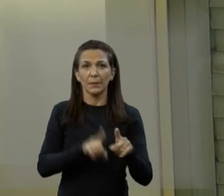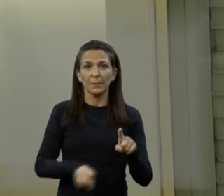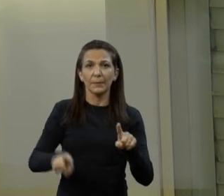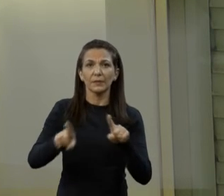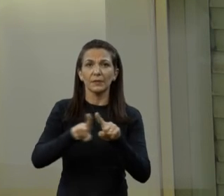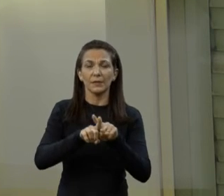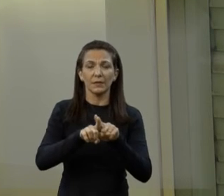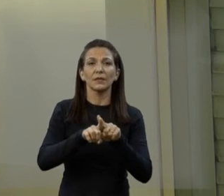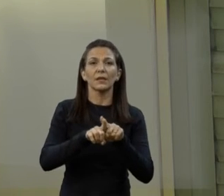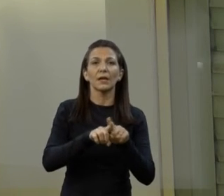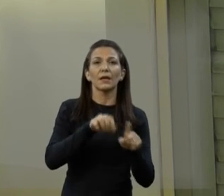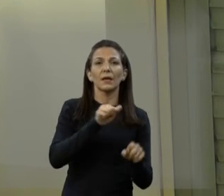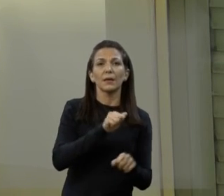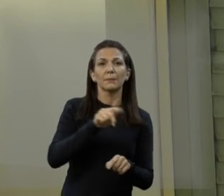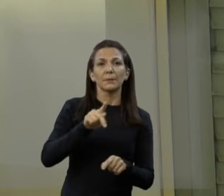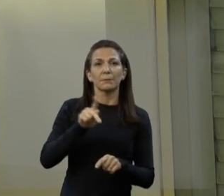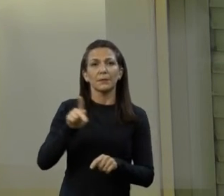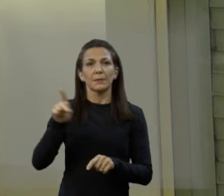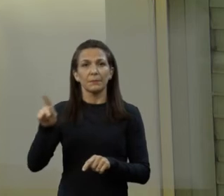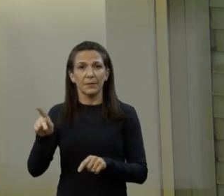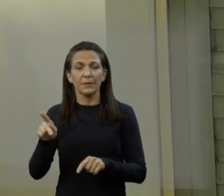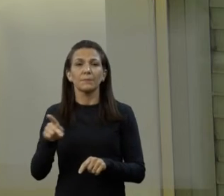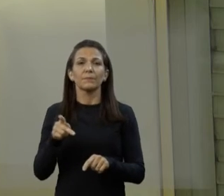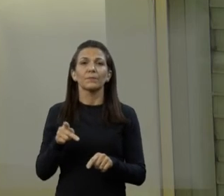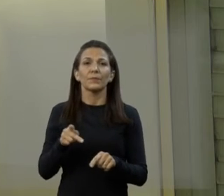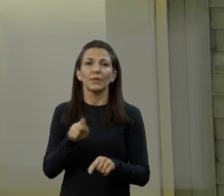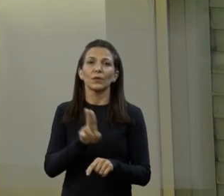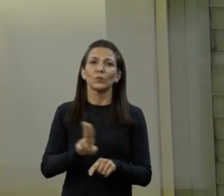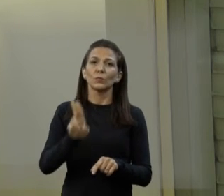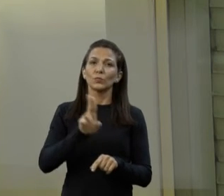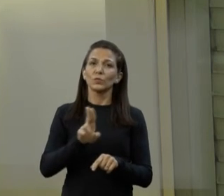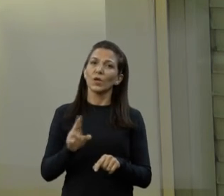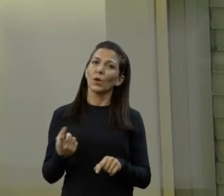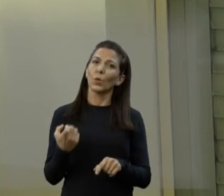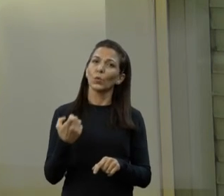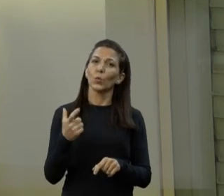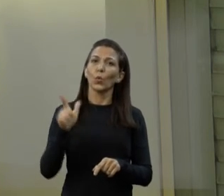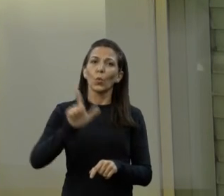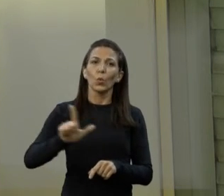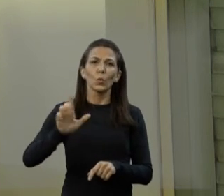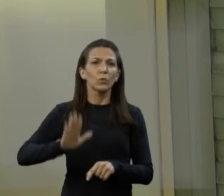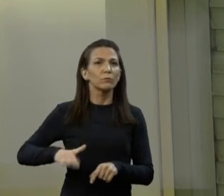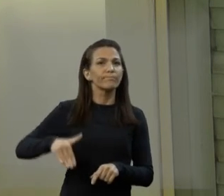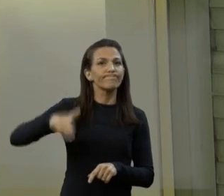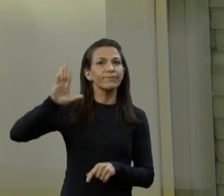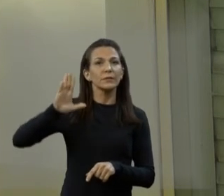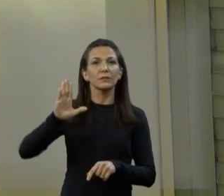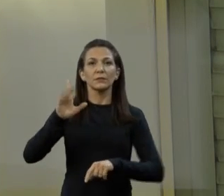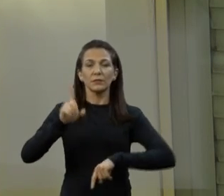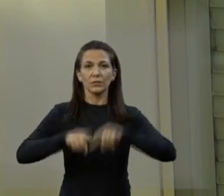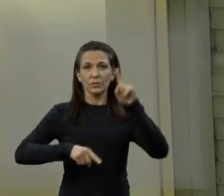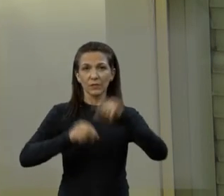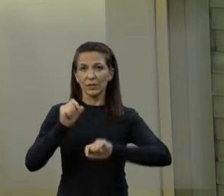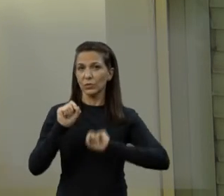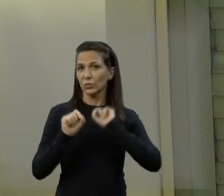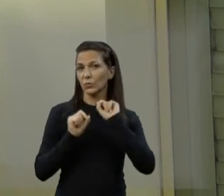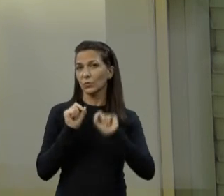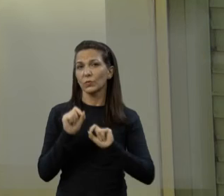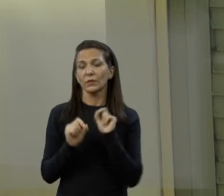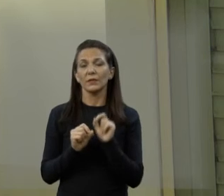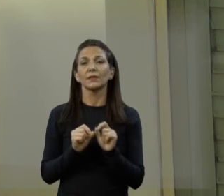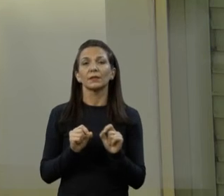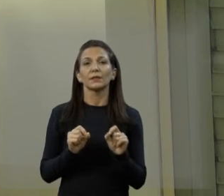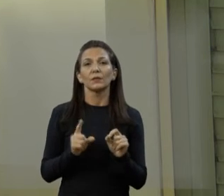público-privada a ppp adquirir um monopólio ou obter altos lucros com essa atividade não podemos deixar